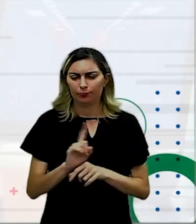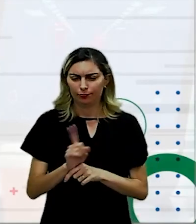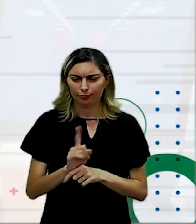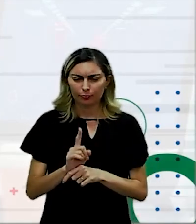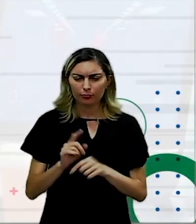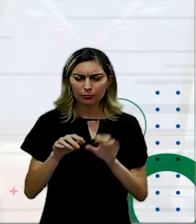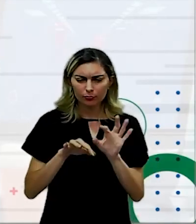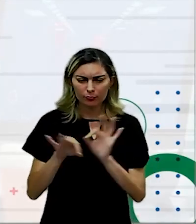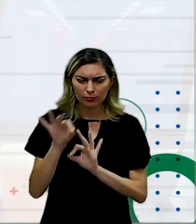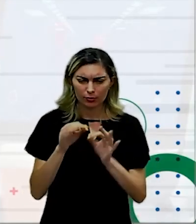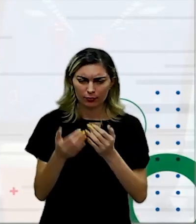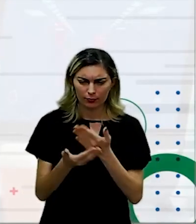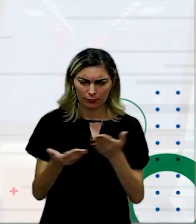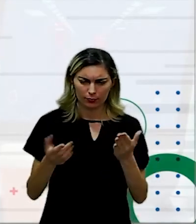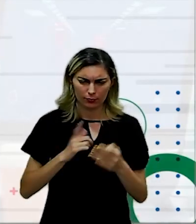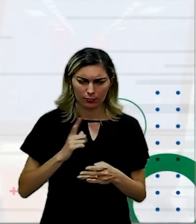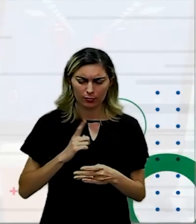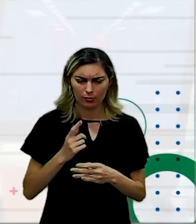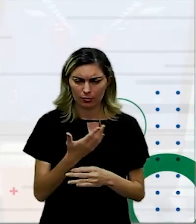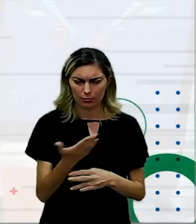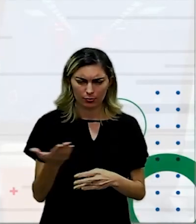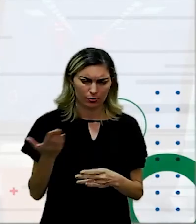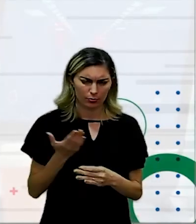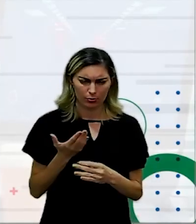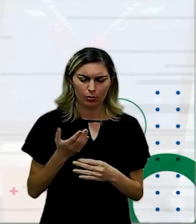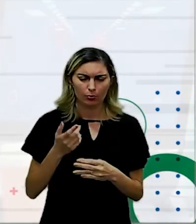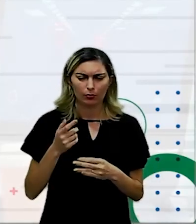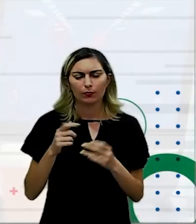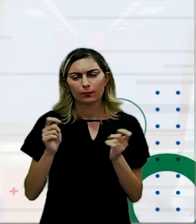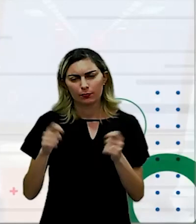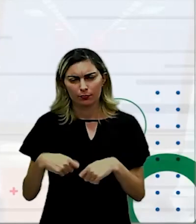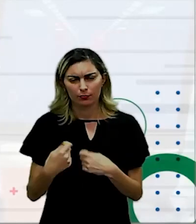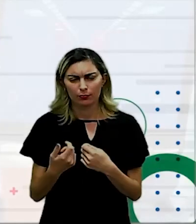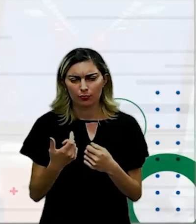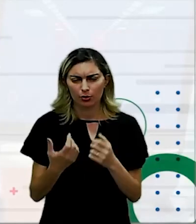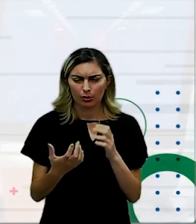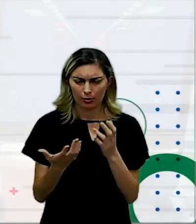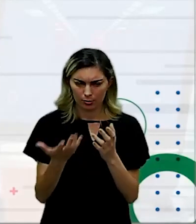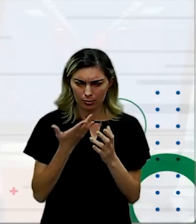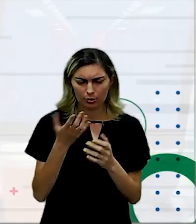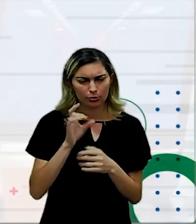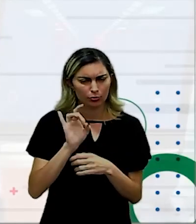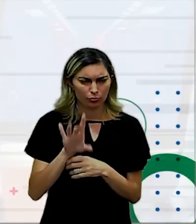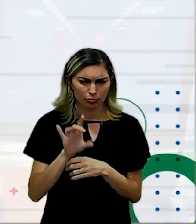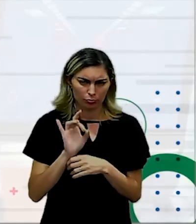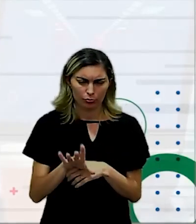realmente você ter o mínimo de usabilidade possível. Eu queria só